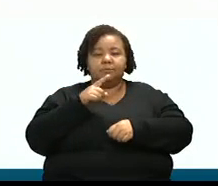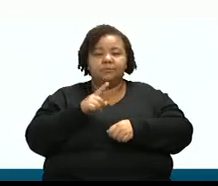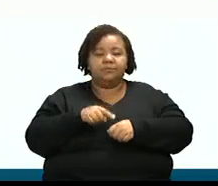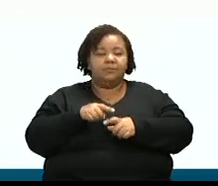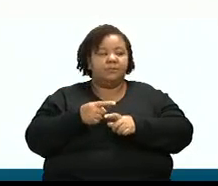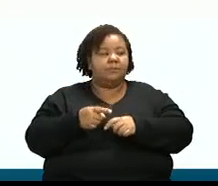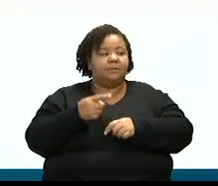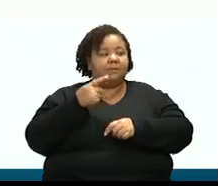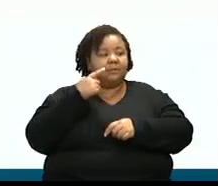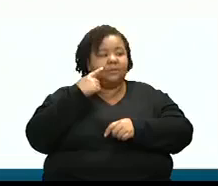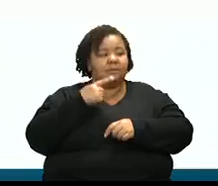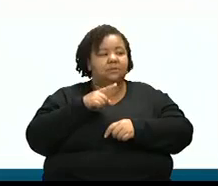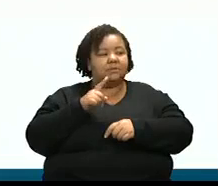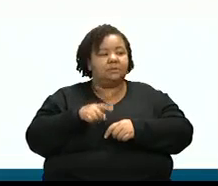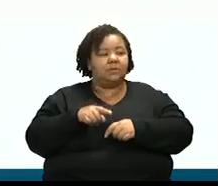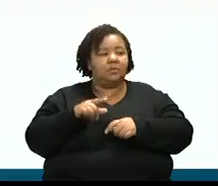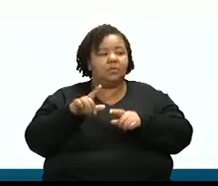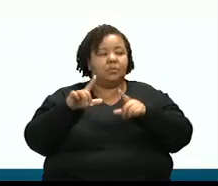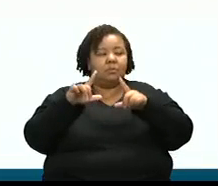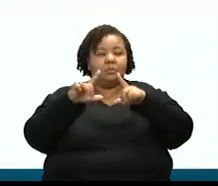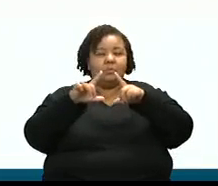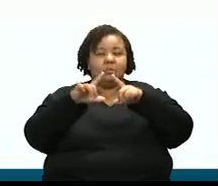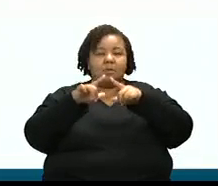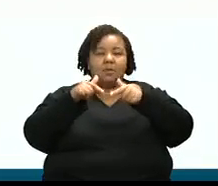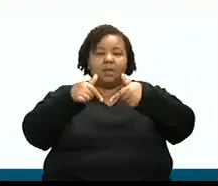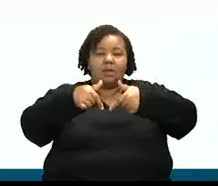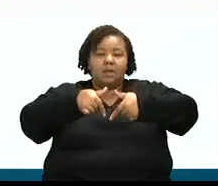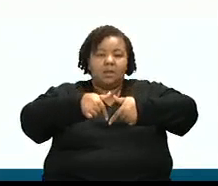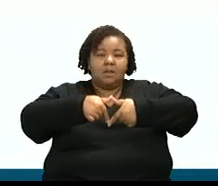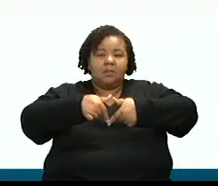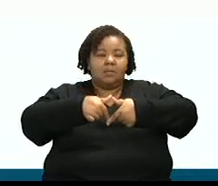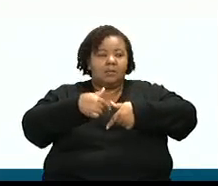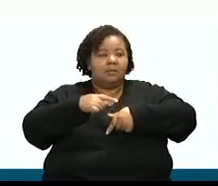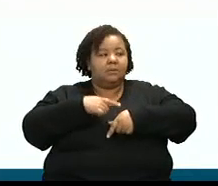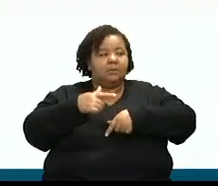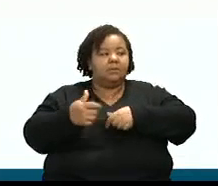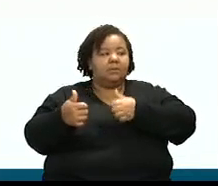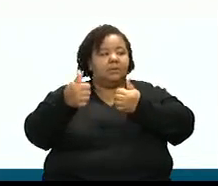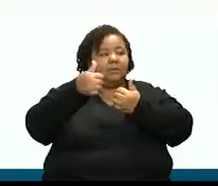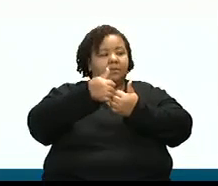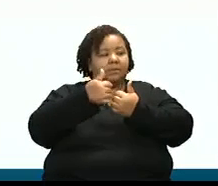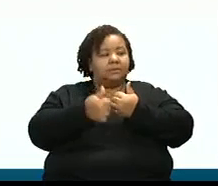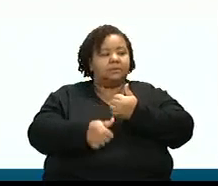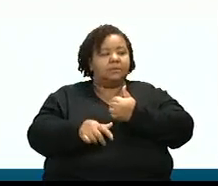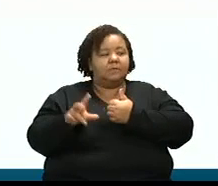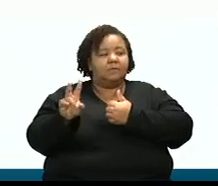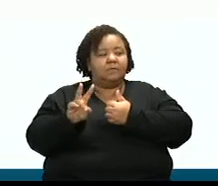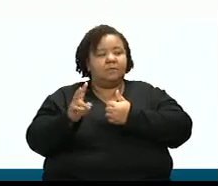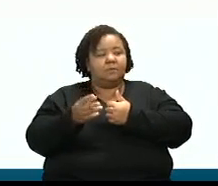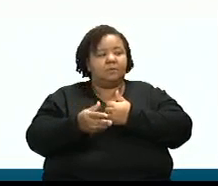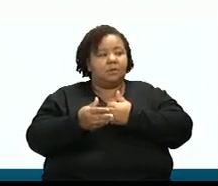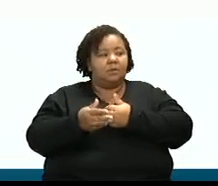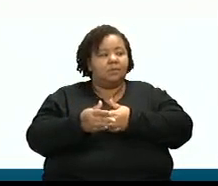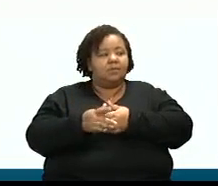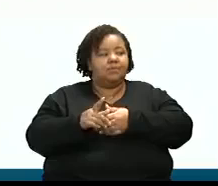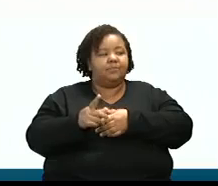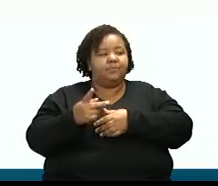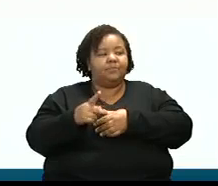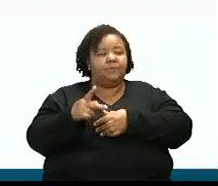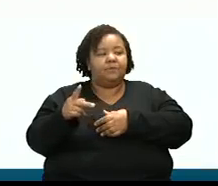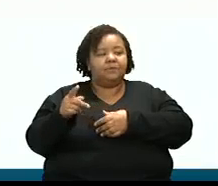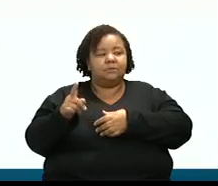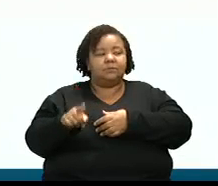operador nabla. O operador nabla ele vai envolver também uma representação vetorial e as